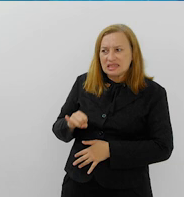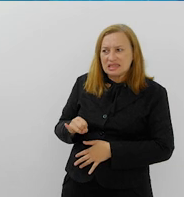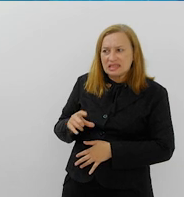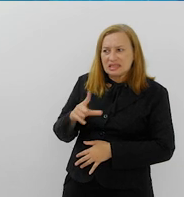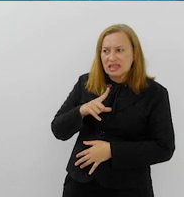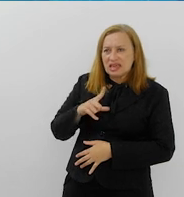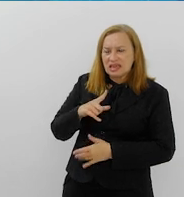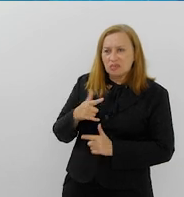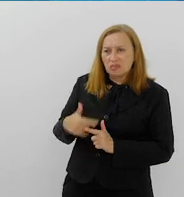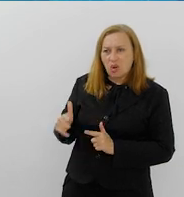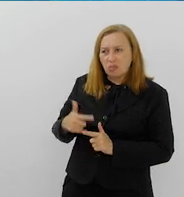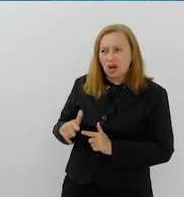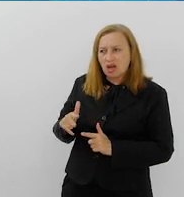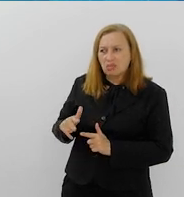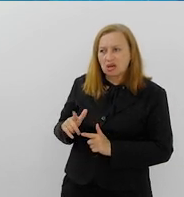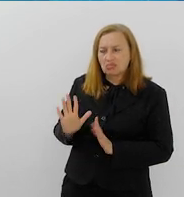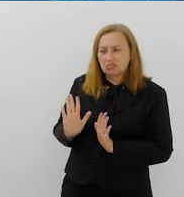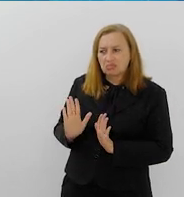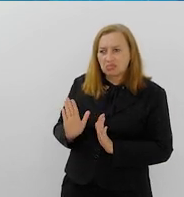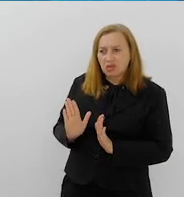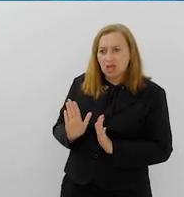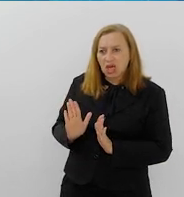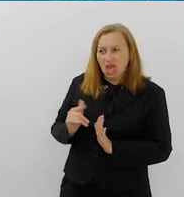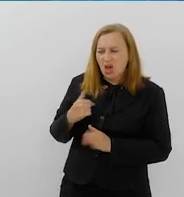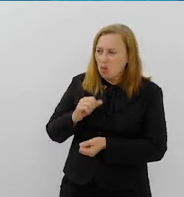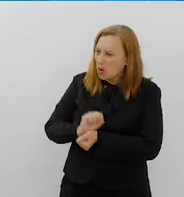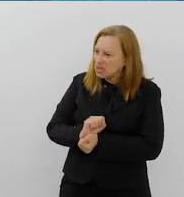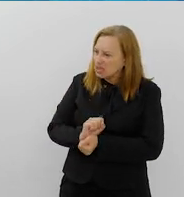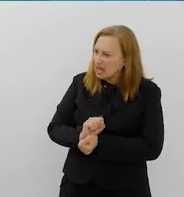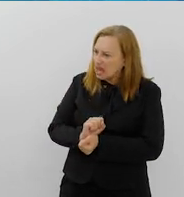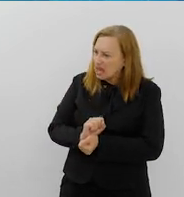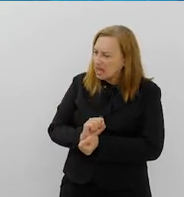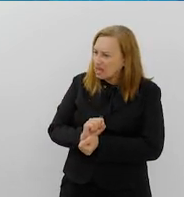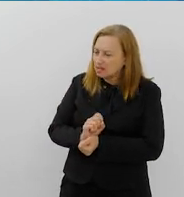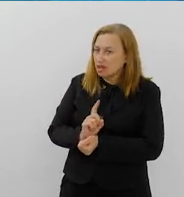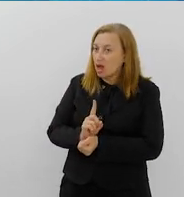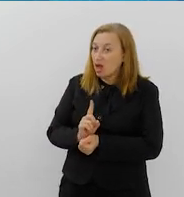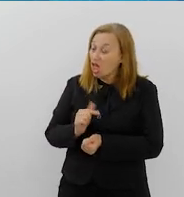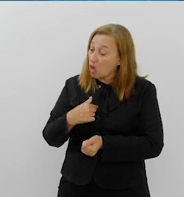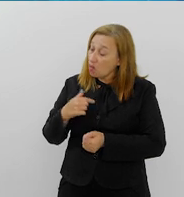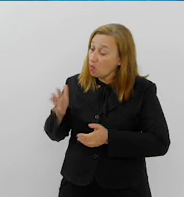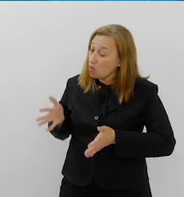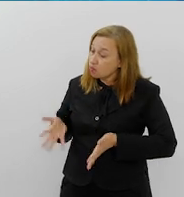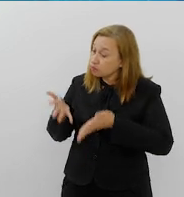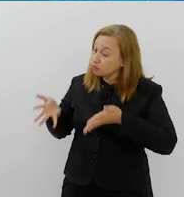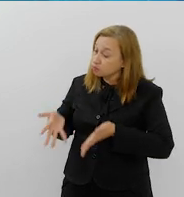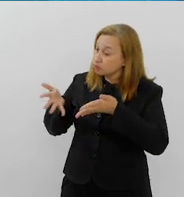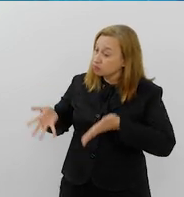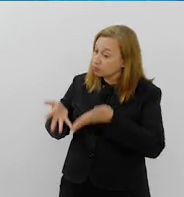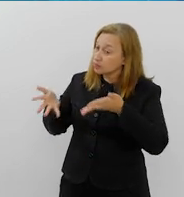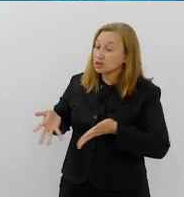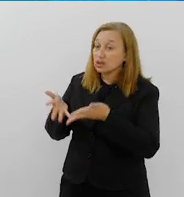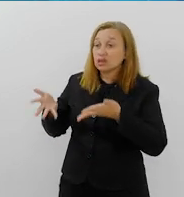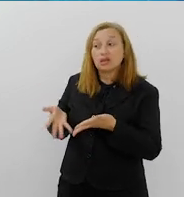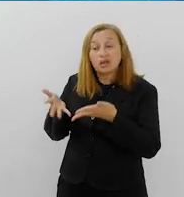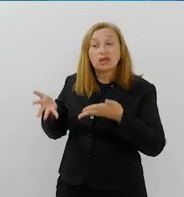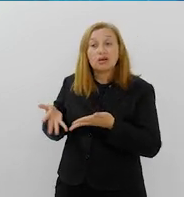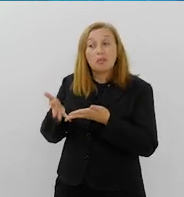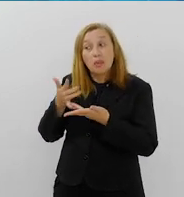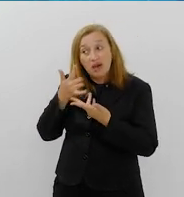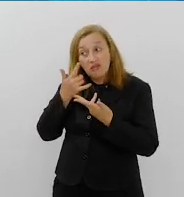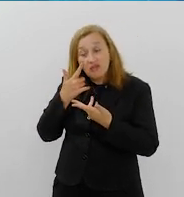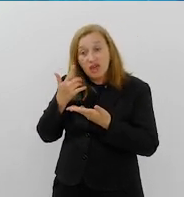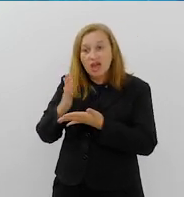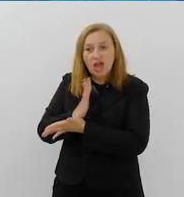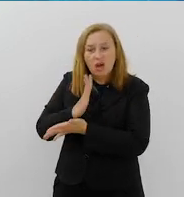ela tem algum diagnóstico, eu não preciso esperar. O que que eu vou fazer? Eu vou estimular, né? Eu